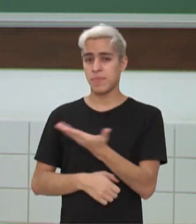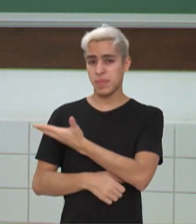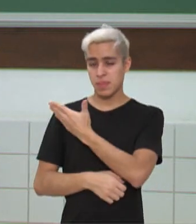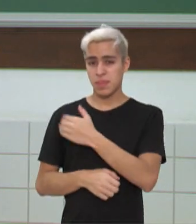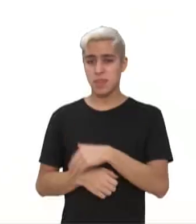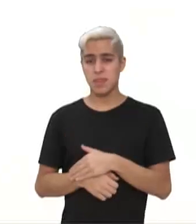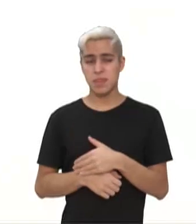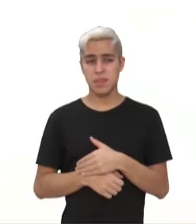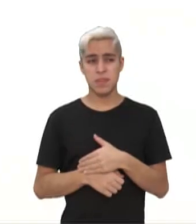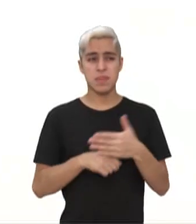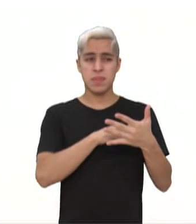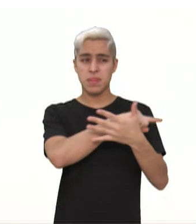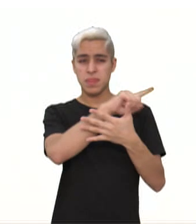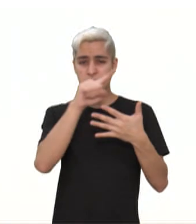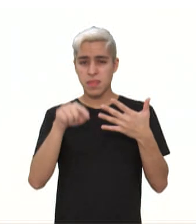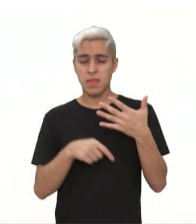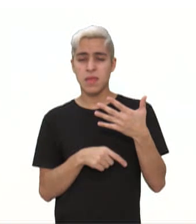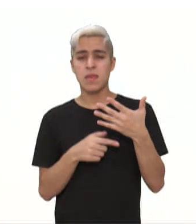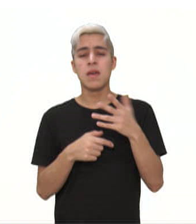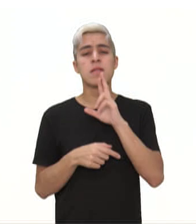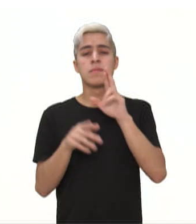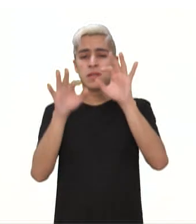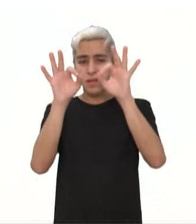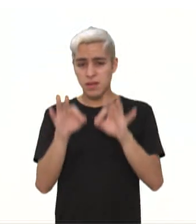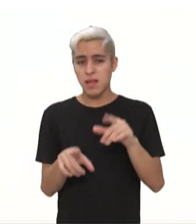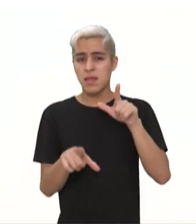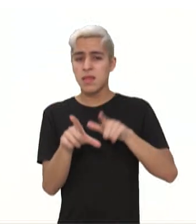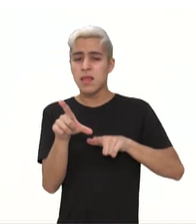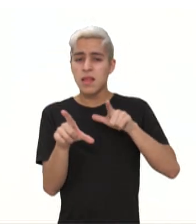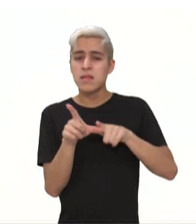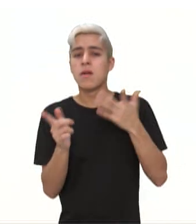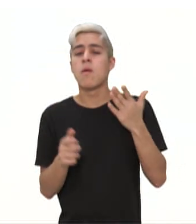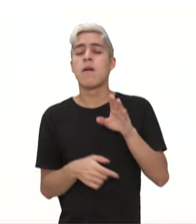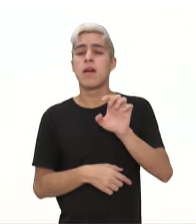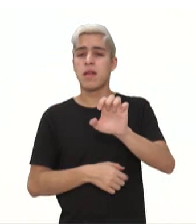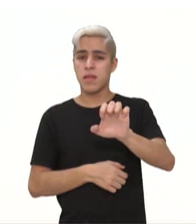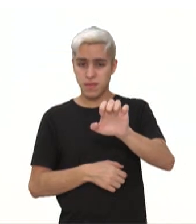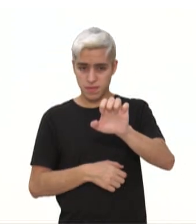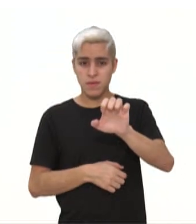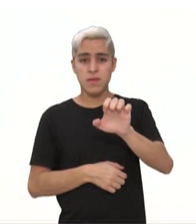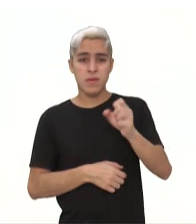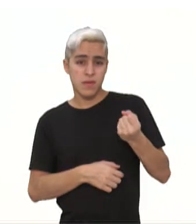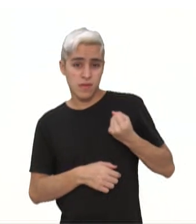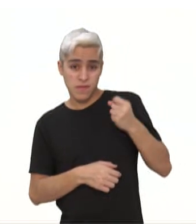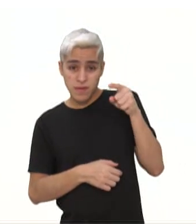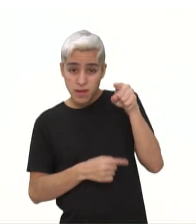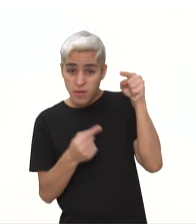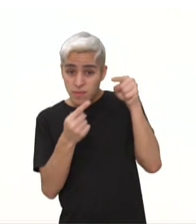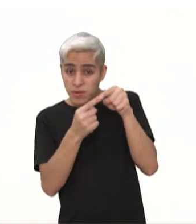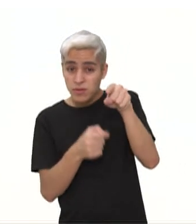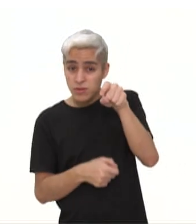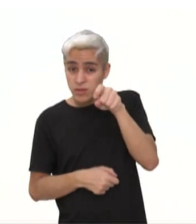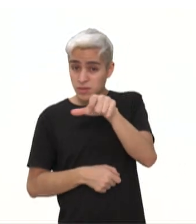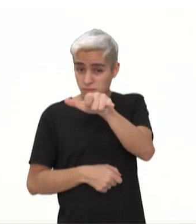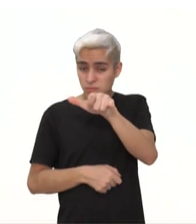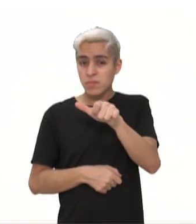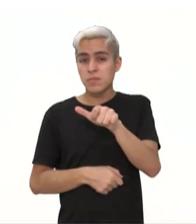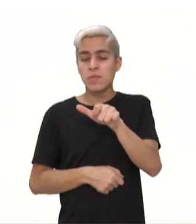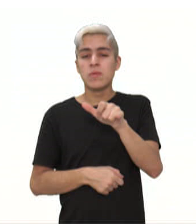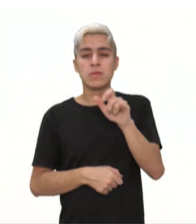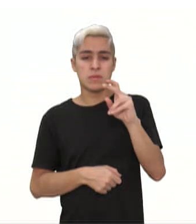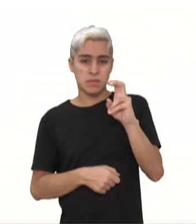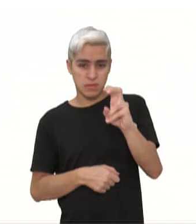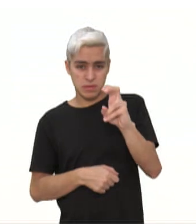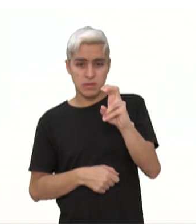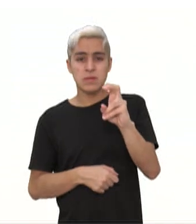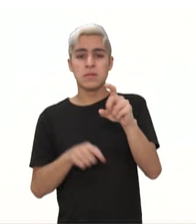Das alternativas, resposta correta, letra E. Os valores para x e y são